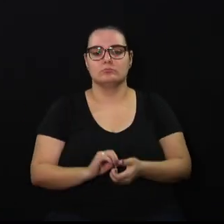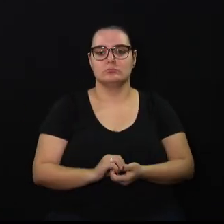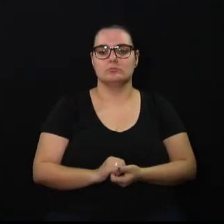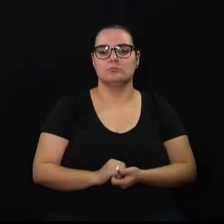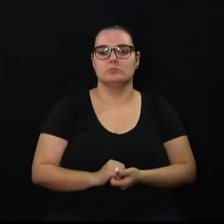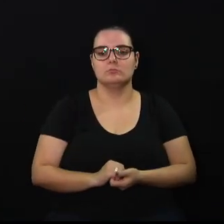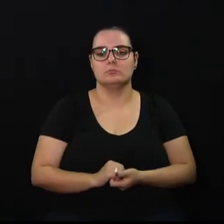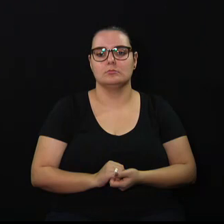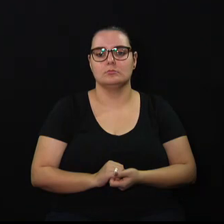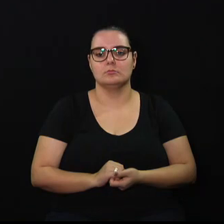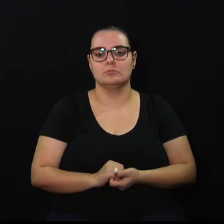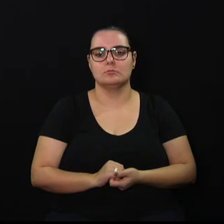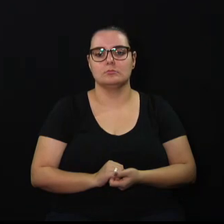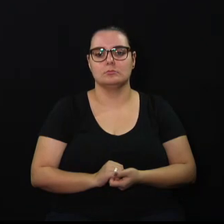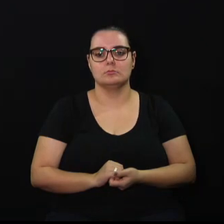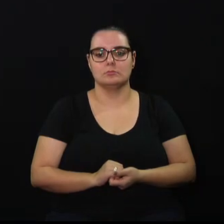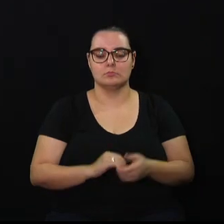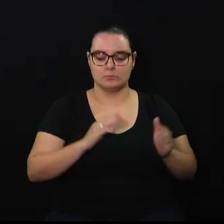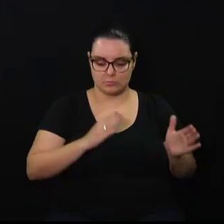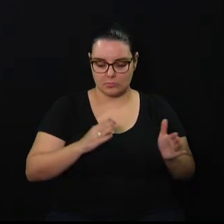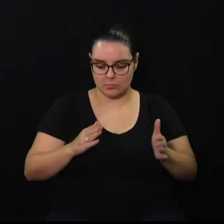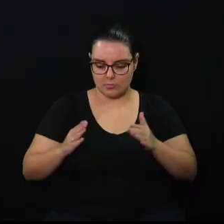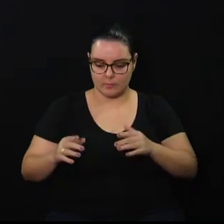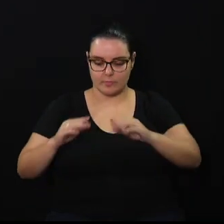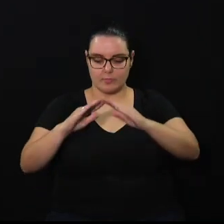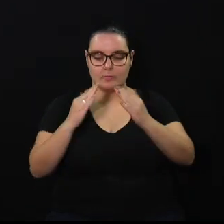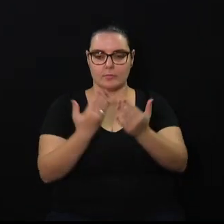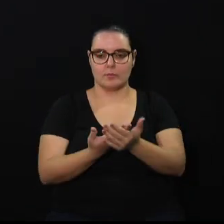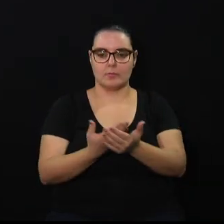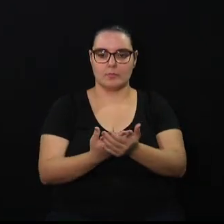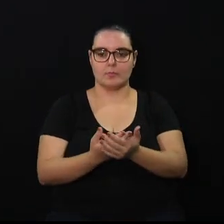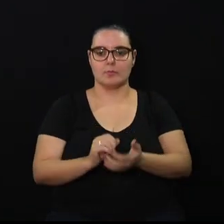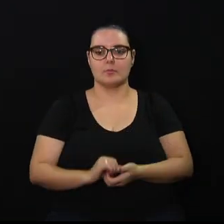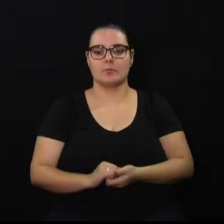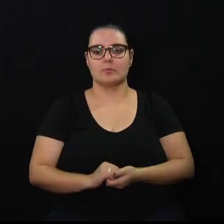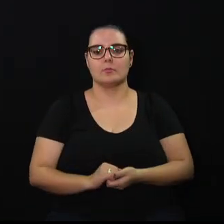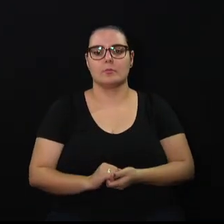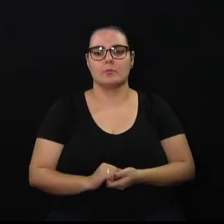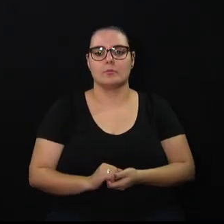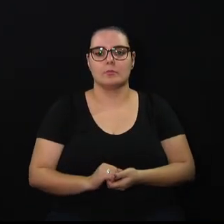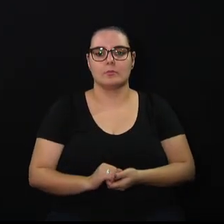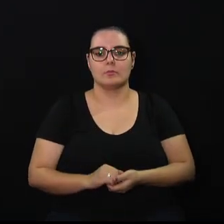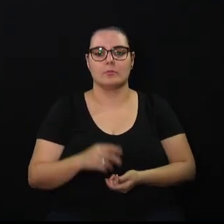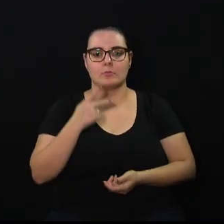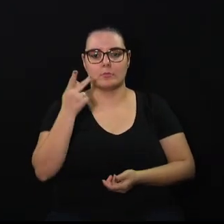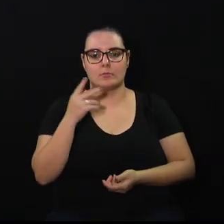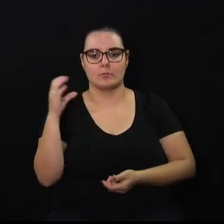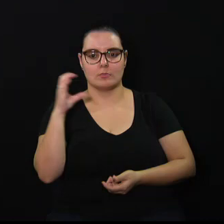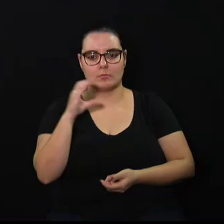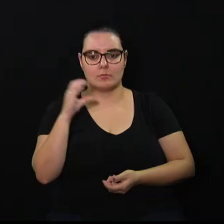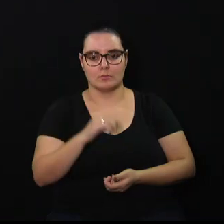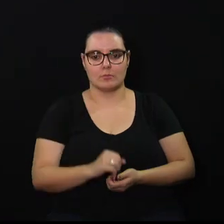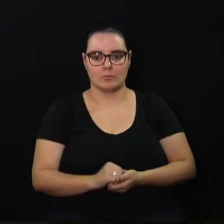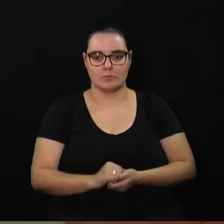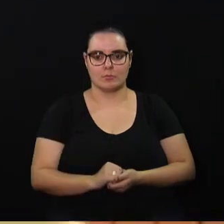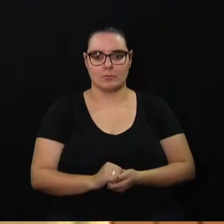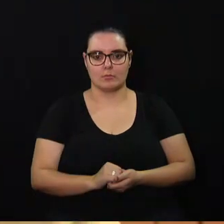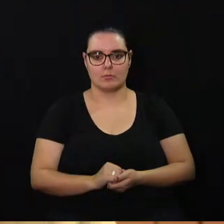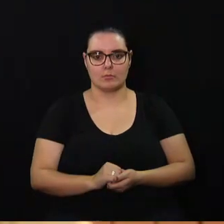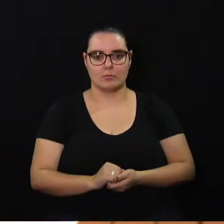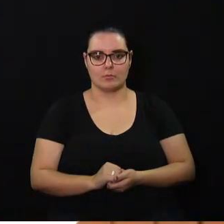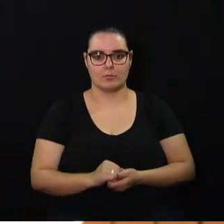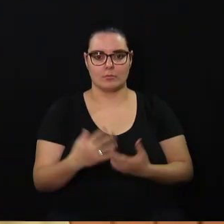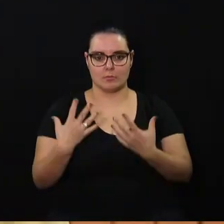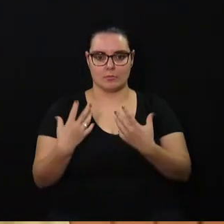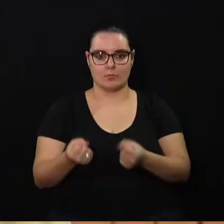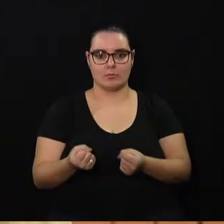no seu ritmo dentro de sala de aula eu falei tudo correndo porque a gente tem já recebi aqui